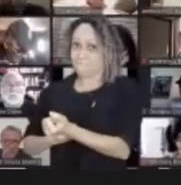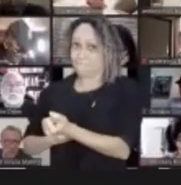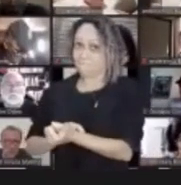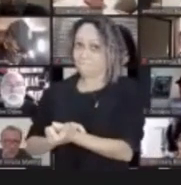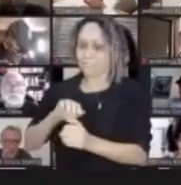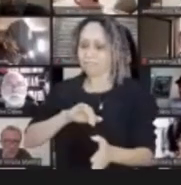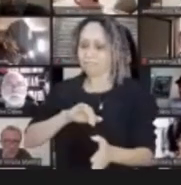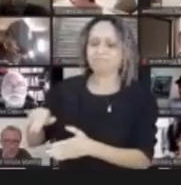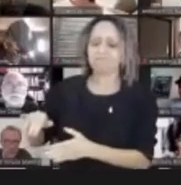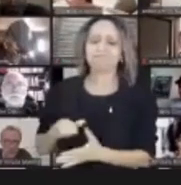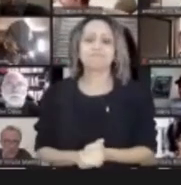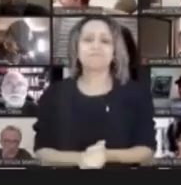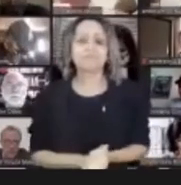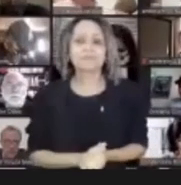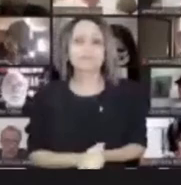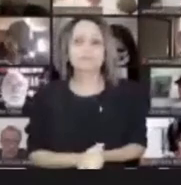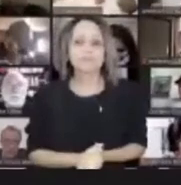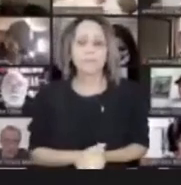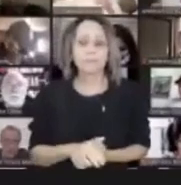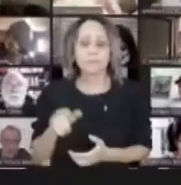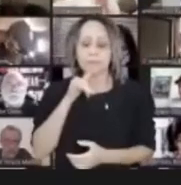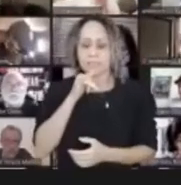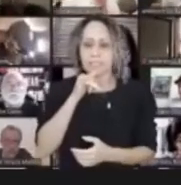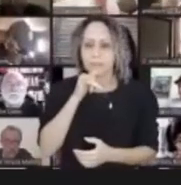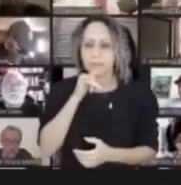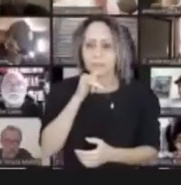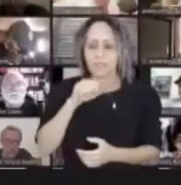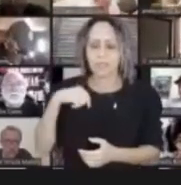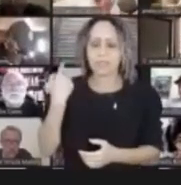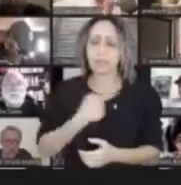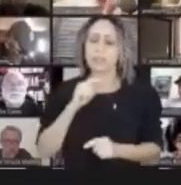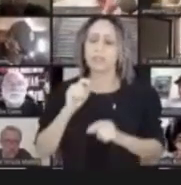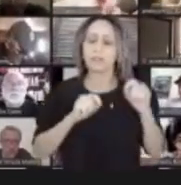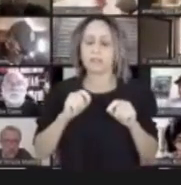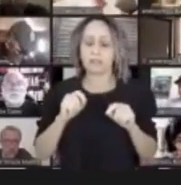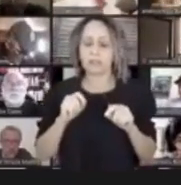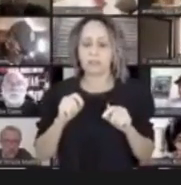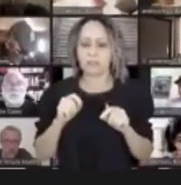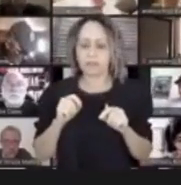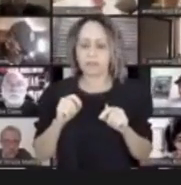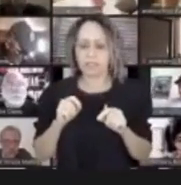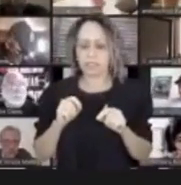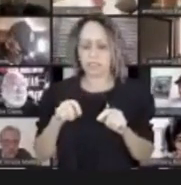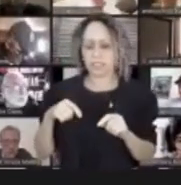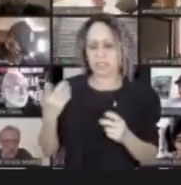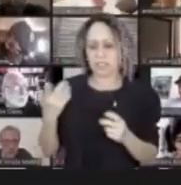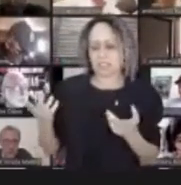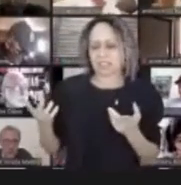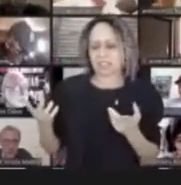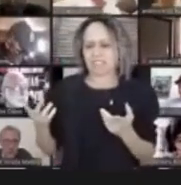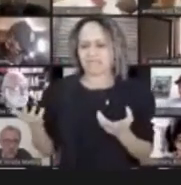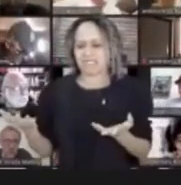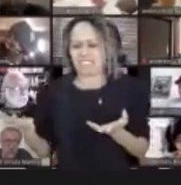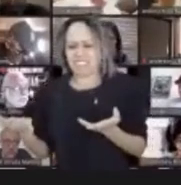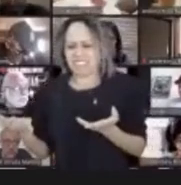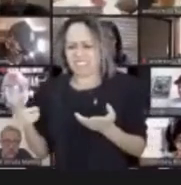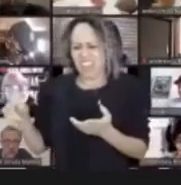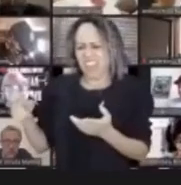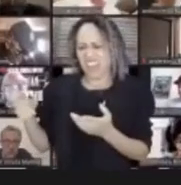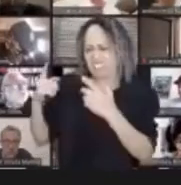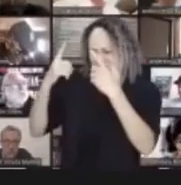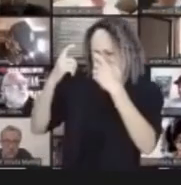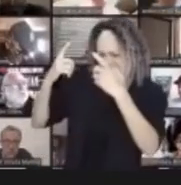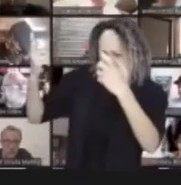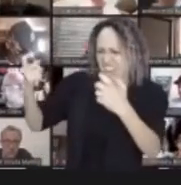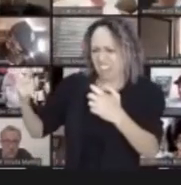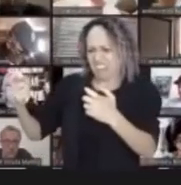não conseguem reagir pela grosseria, pelo descaso, pelas mortes, pelas vítimas da